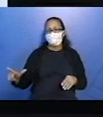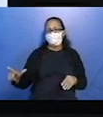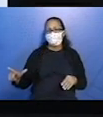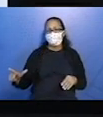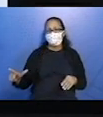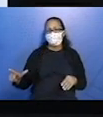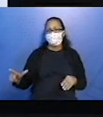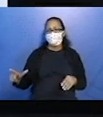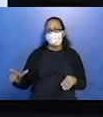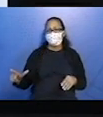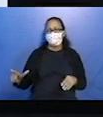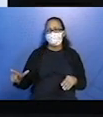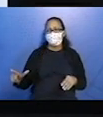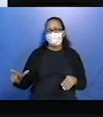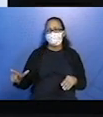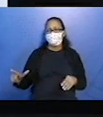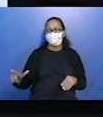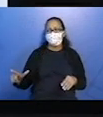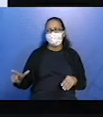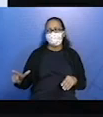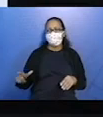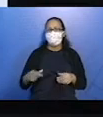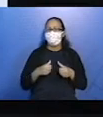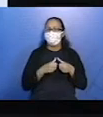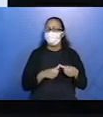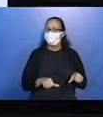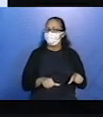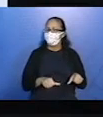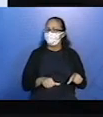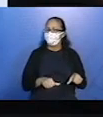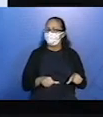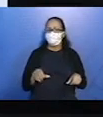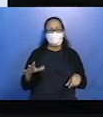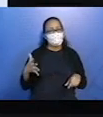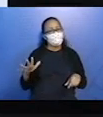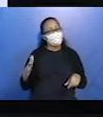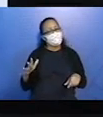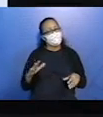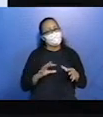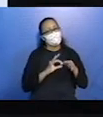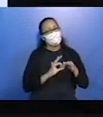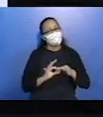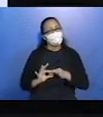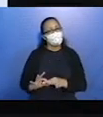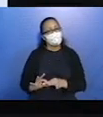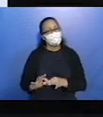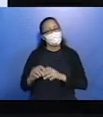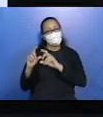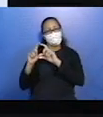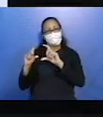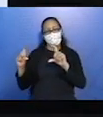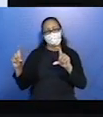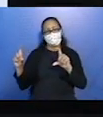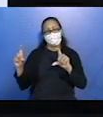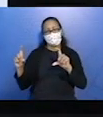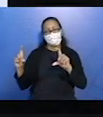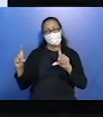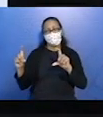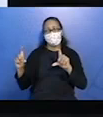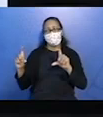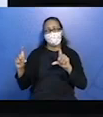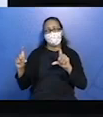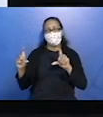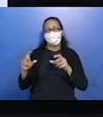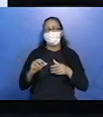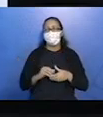estou? Pode ser? Dependendo do contexto onde ele estiver na frase, ele revela um estado,